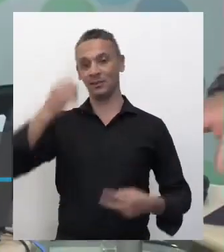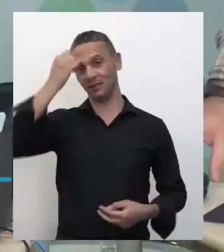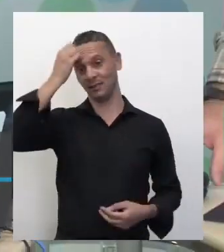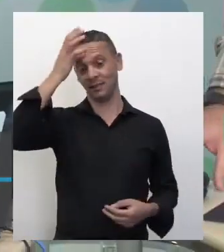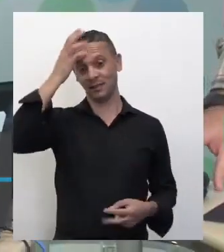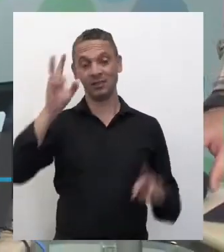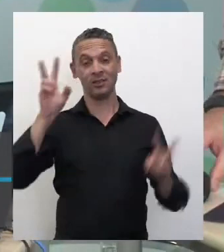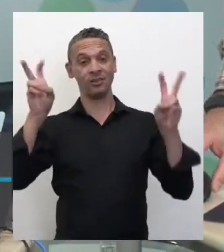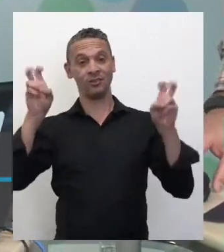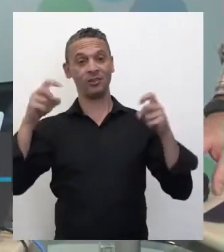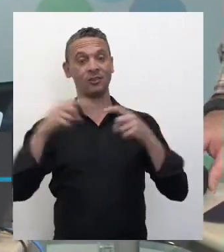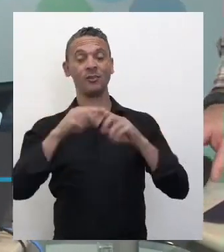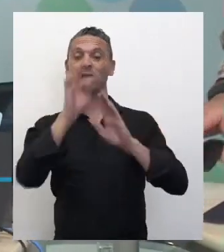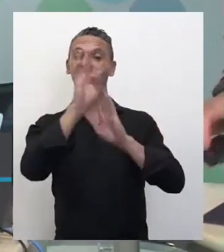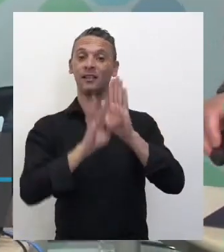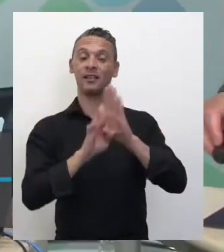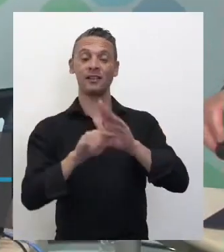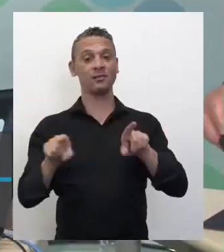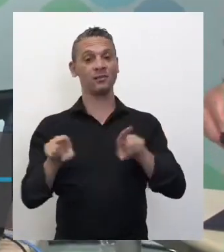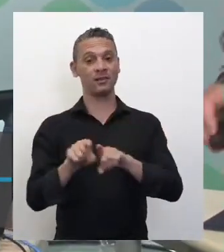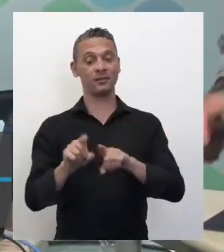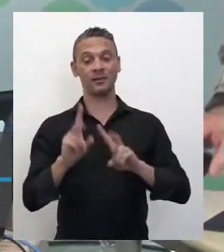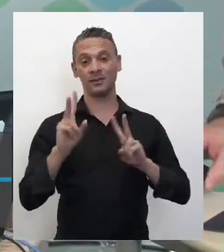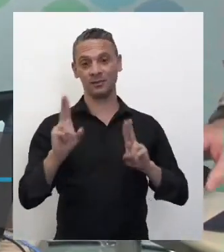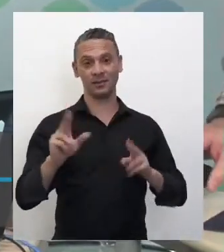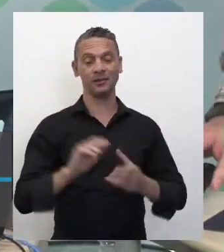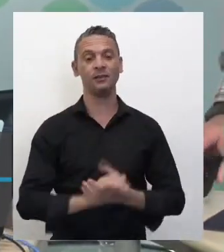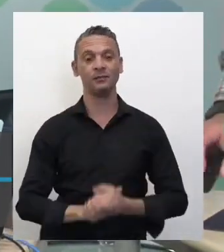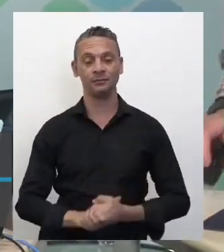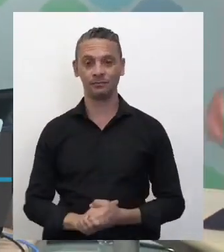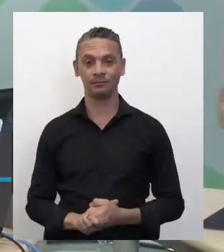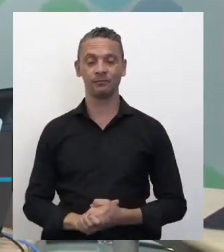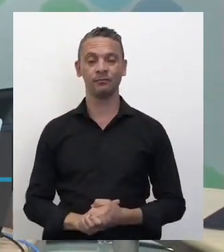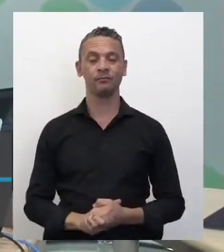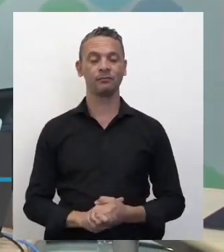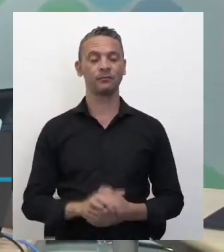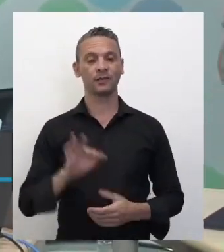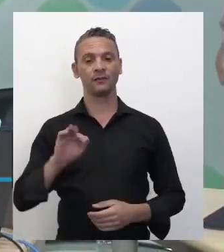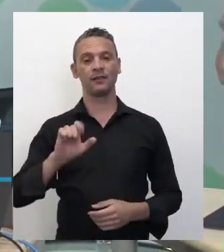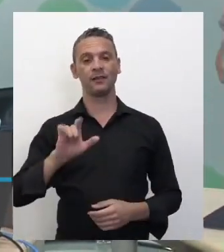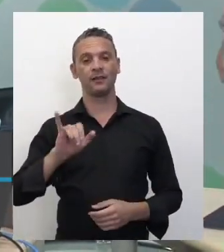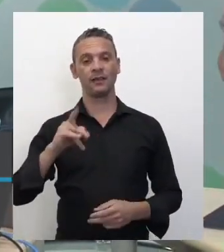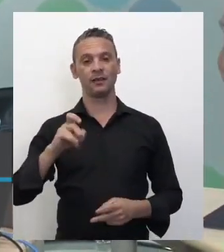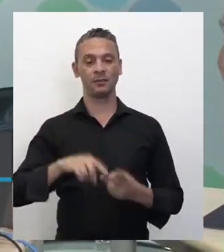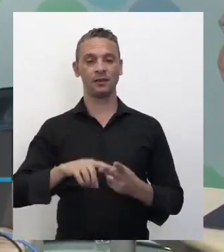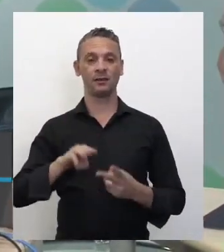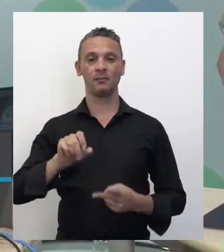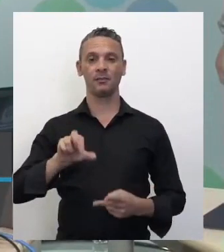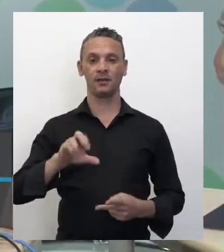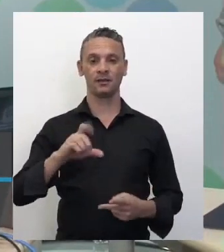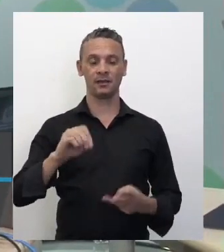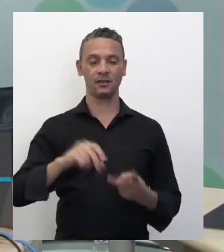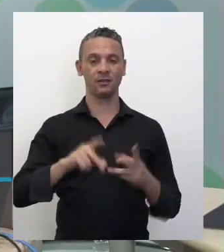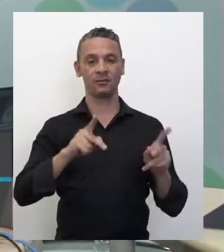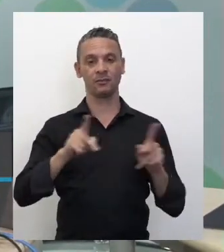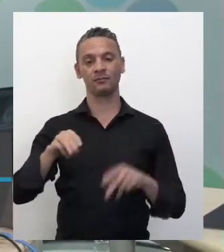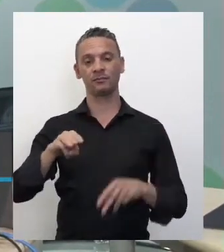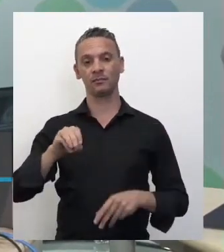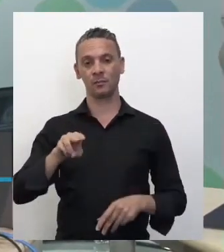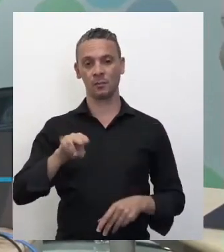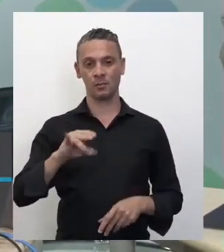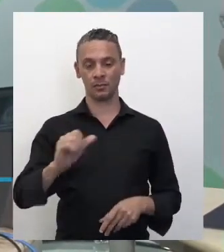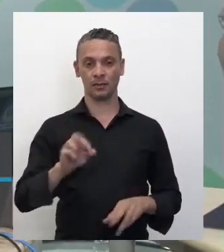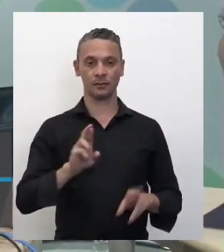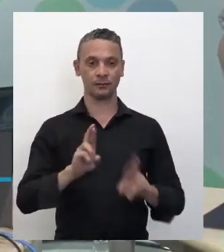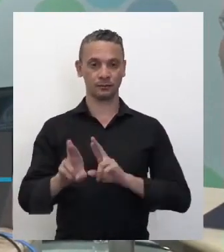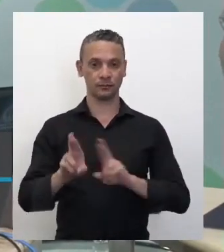faz parte do texto também, professor. Perfeito. Então a maioria respondeu o Felipe, o Marcelo, a professora Mônica, respondeu o Marcelo,